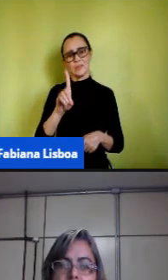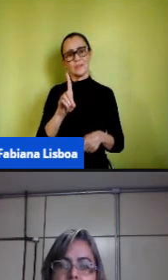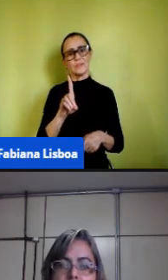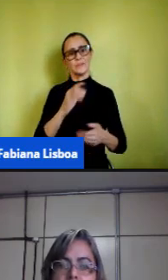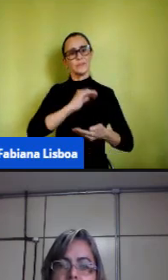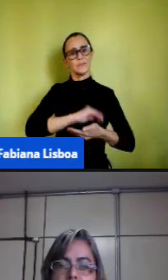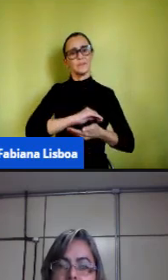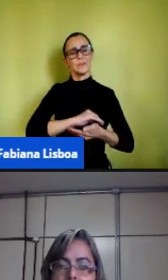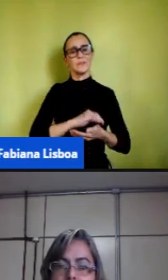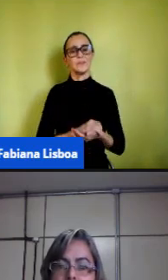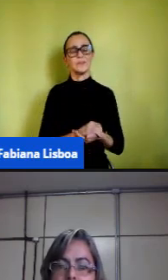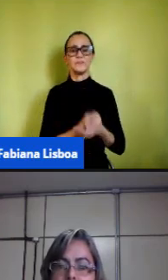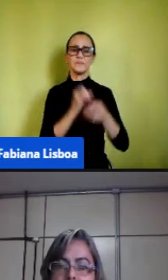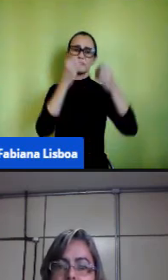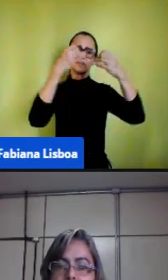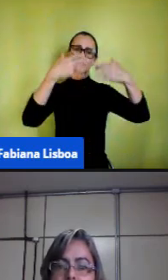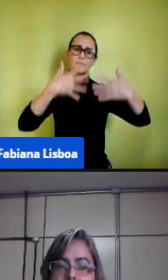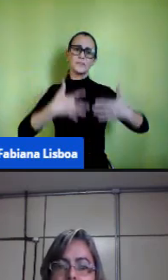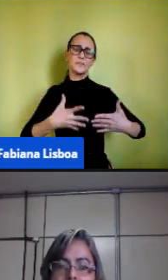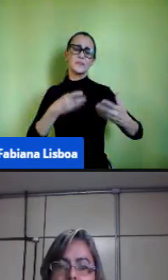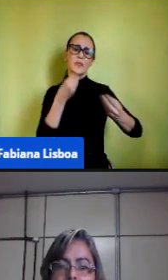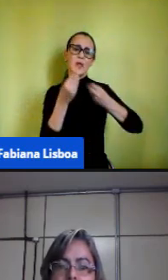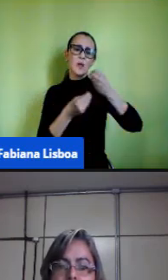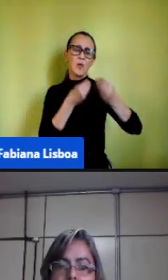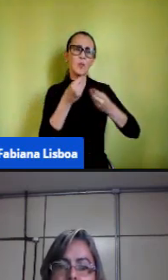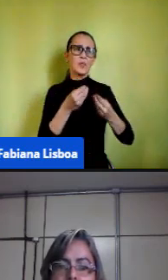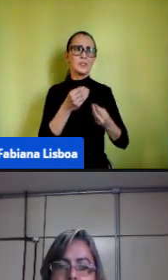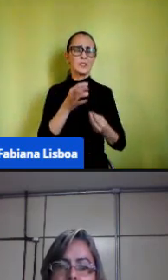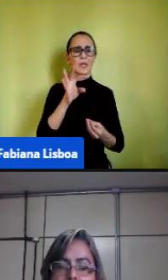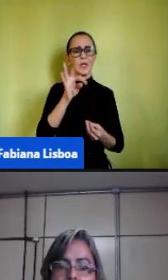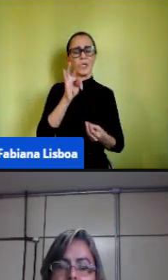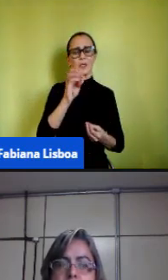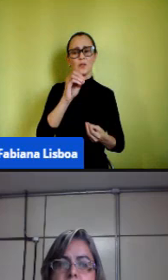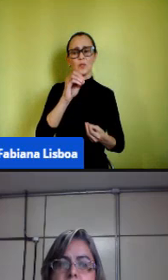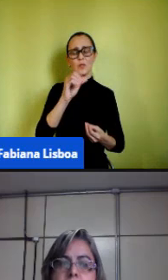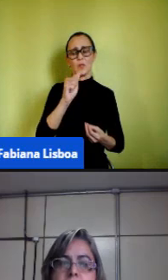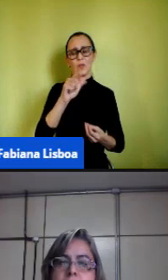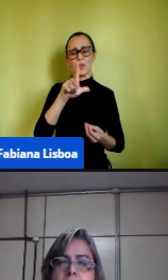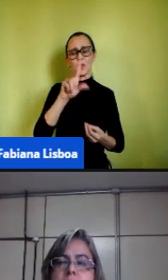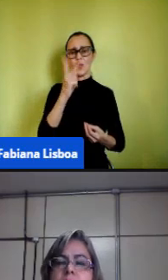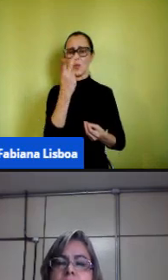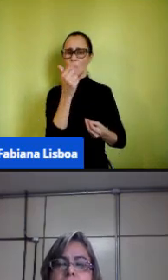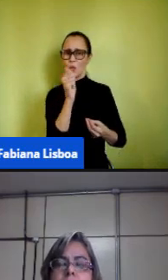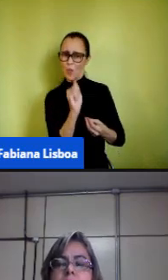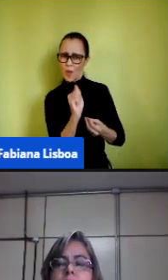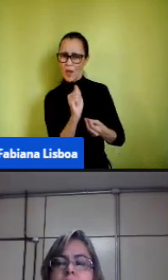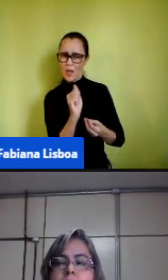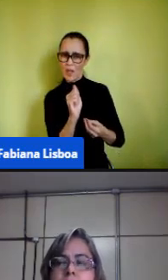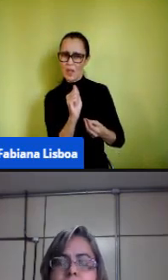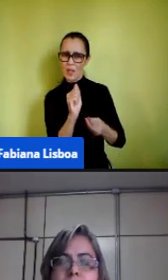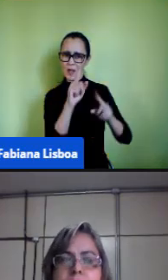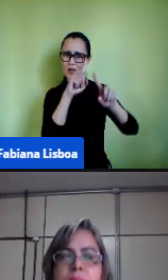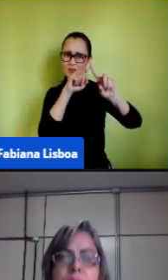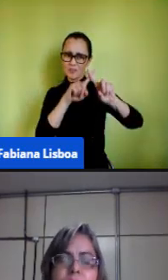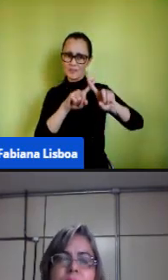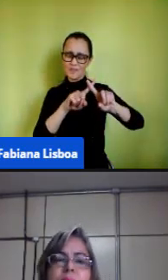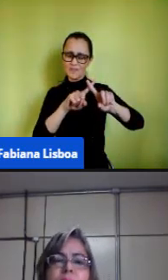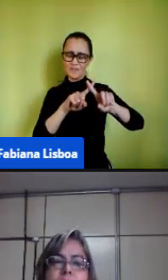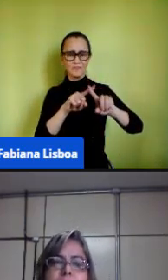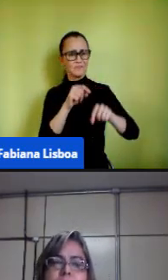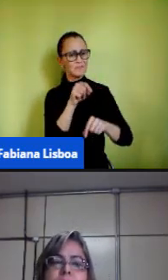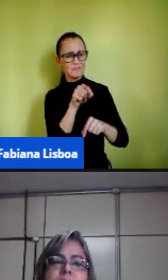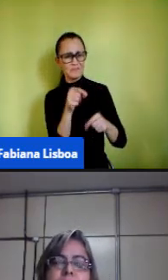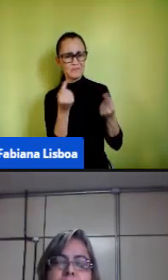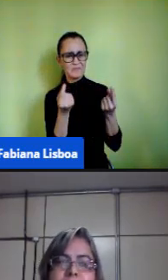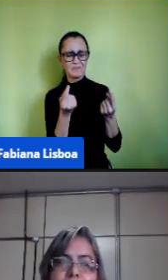falará sobre a toalha da tabuada. Né, professora Aparecida? Explica mais para nós aí sobre essa atividade.